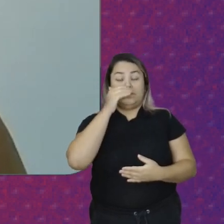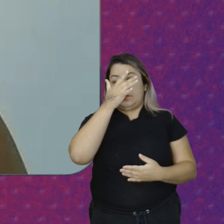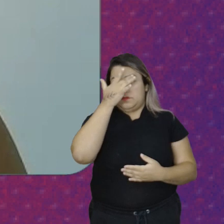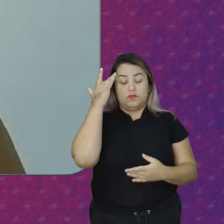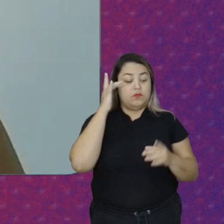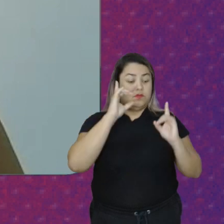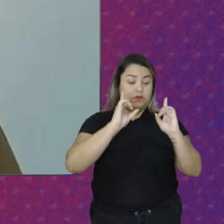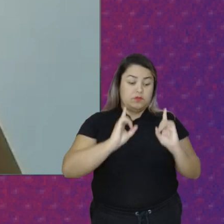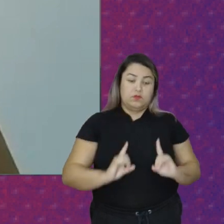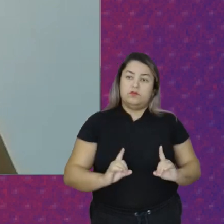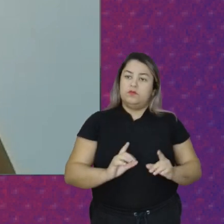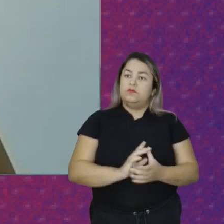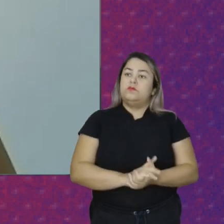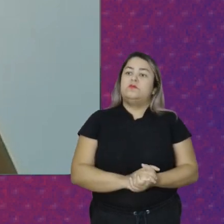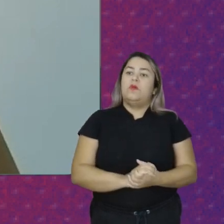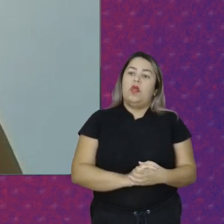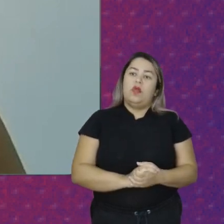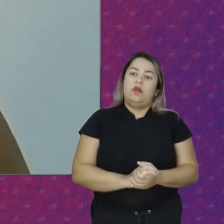aí.